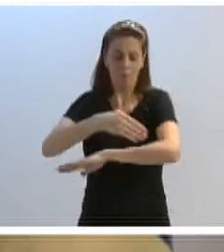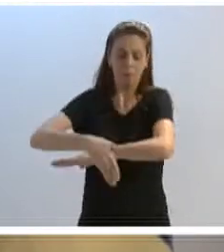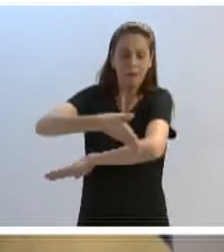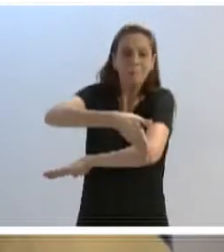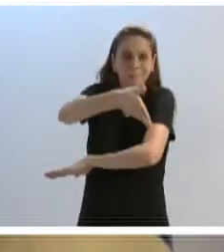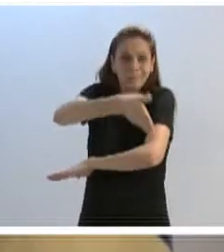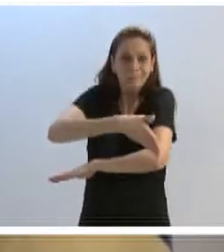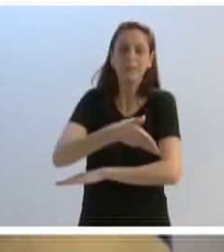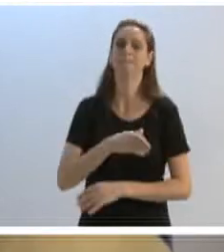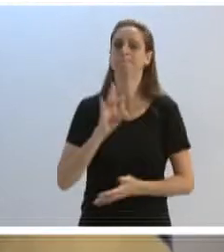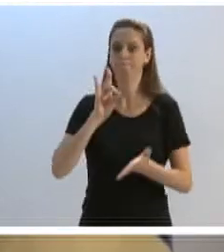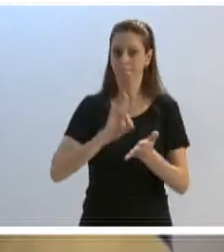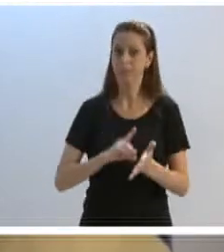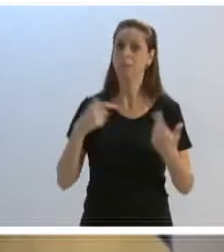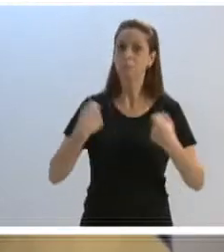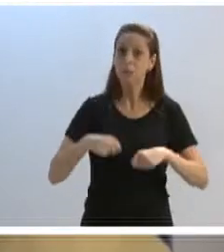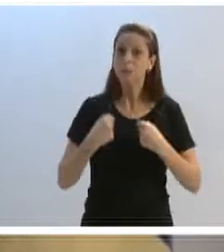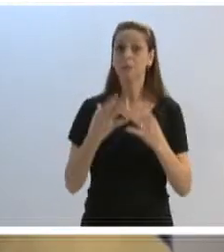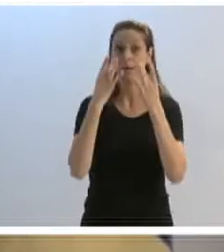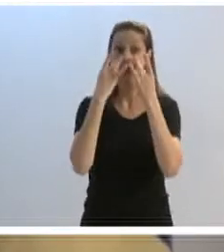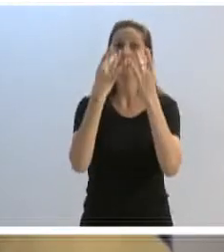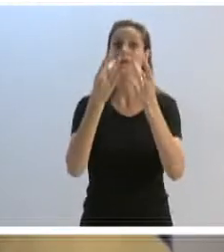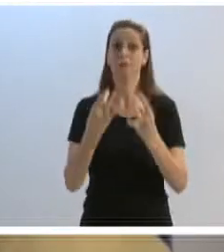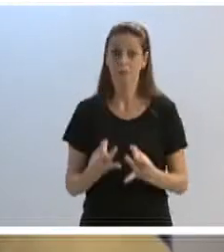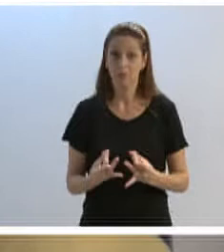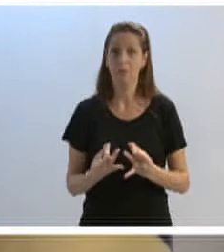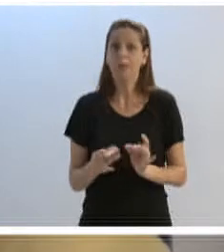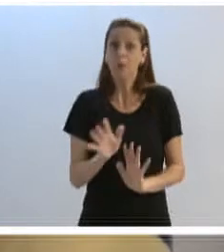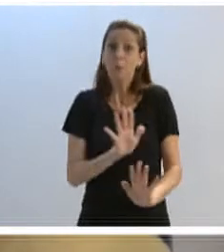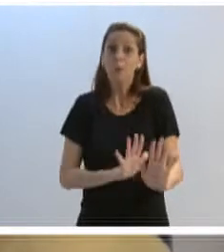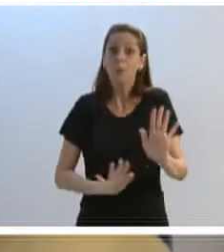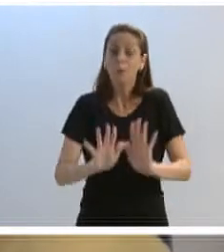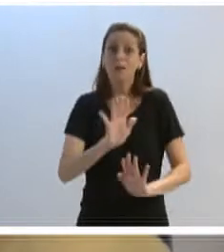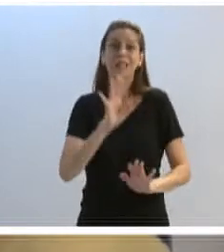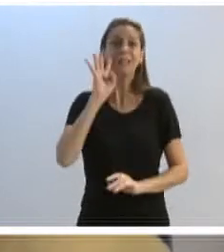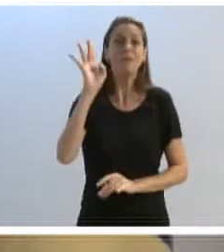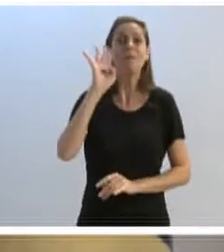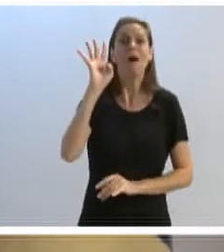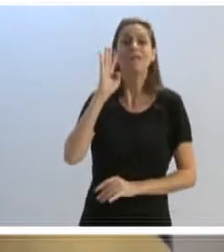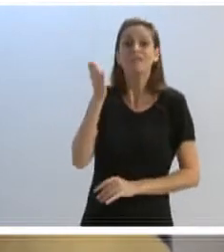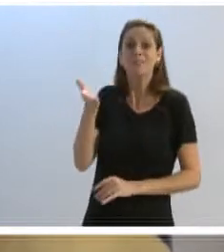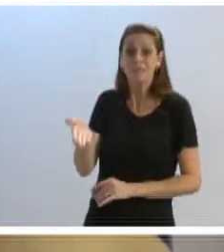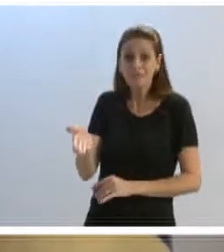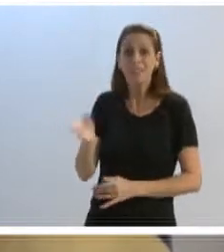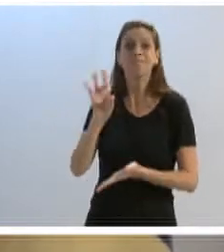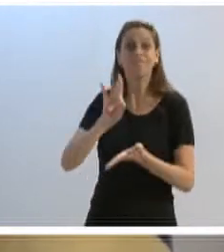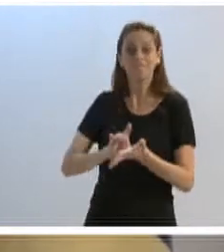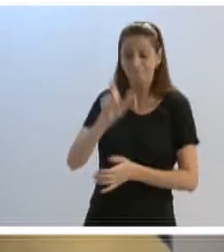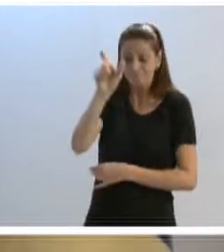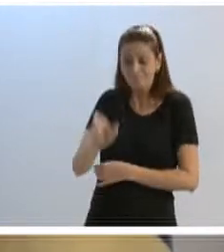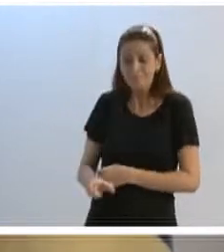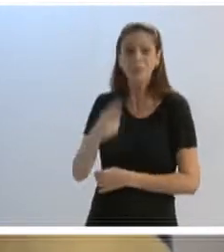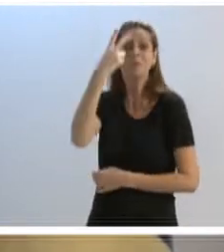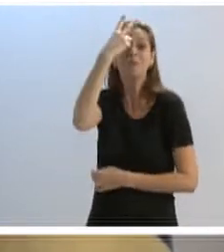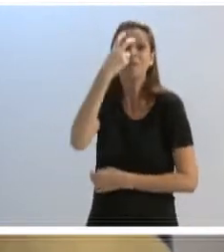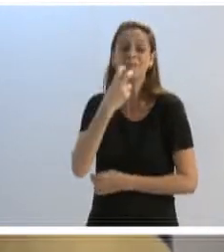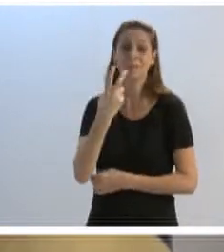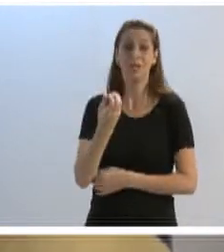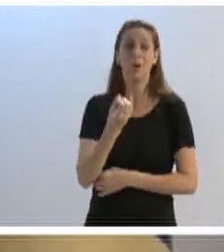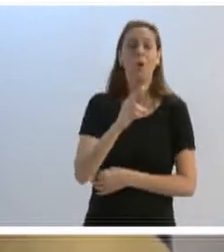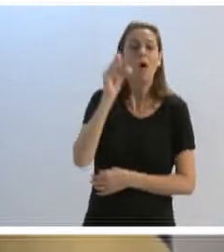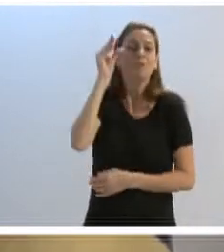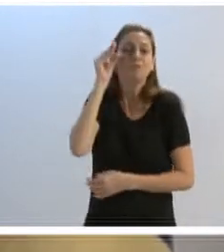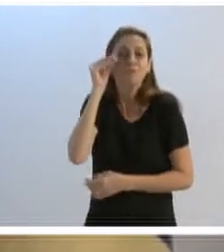é uma tarefa que requer atenção e cautela. Imagine-se, então, realizar essa atividade com nenhuma